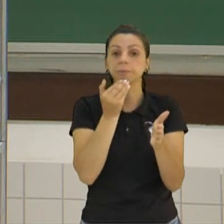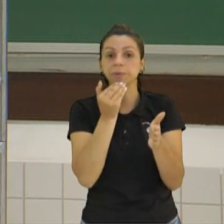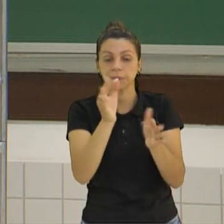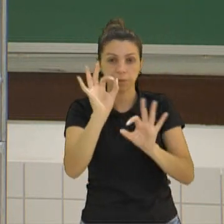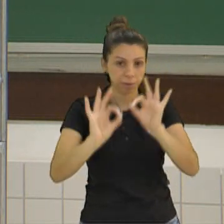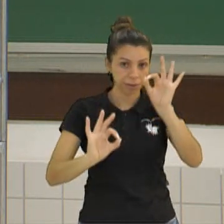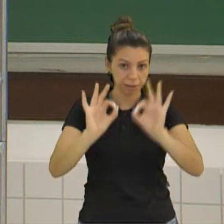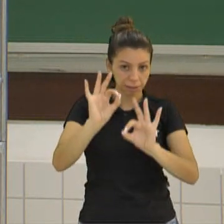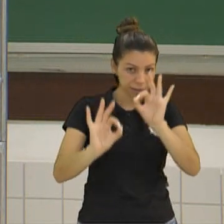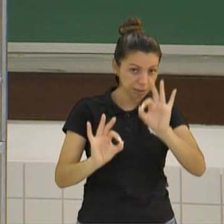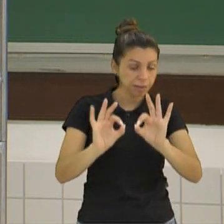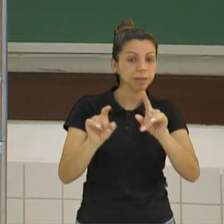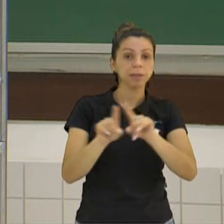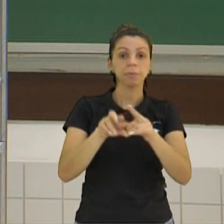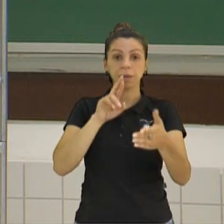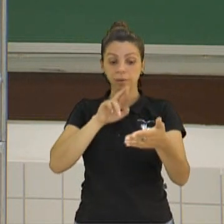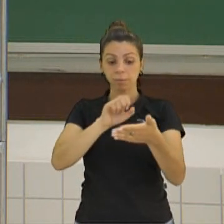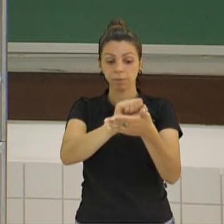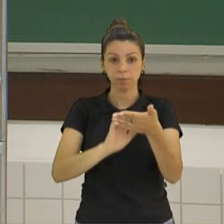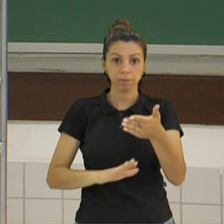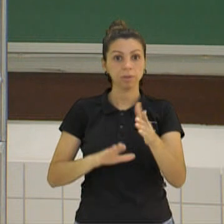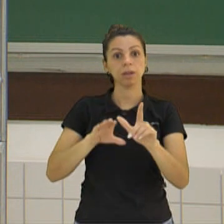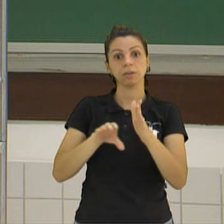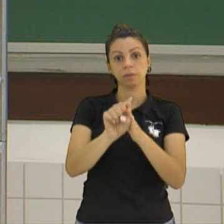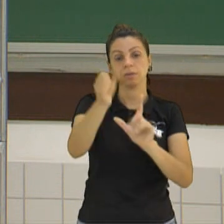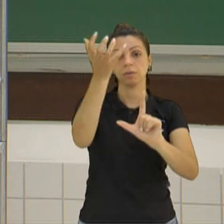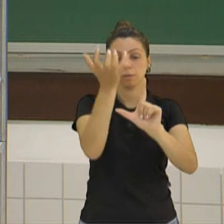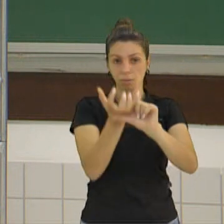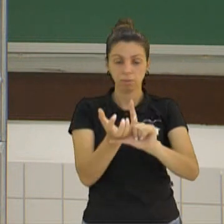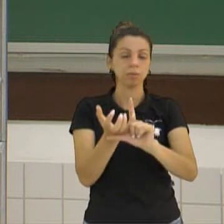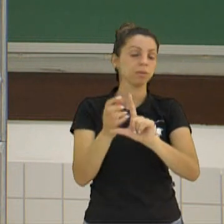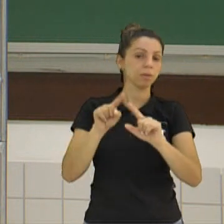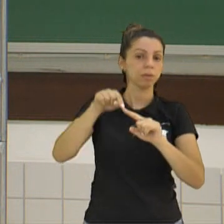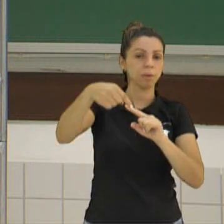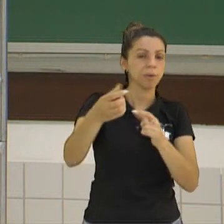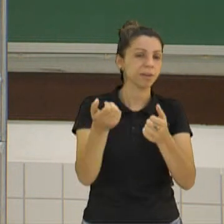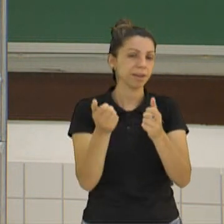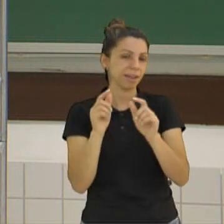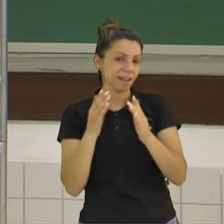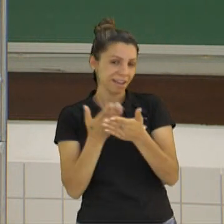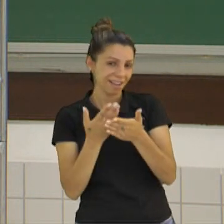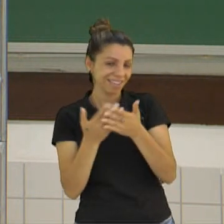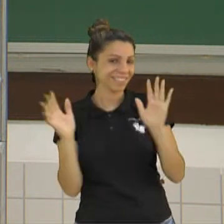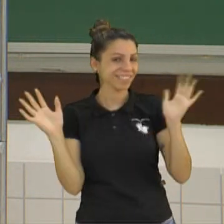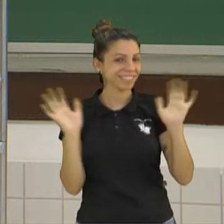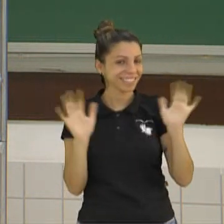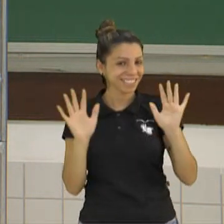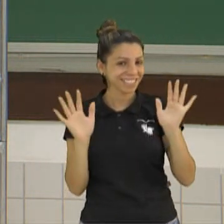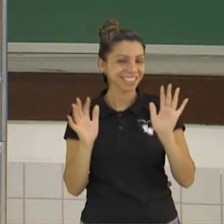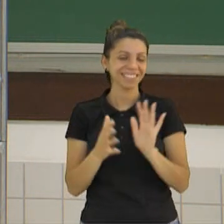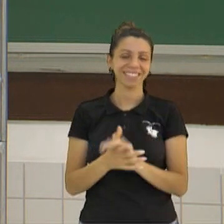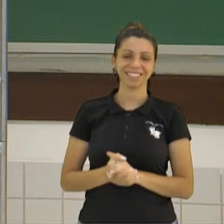ordem, faça as atividades do Google Classroom, deixa tudo preparado e eu te espero na próxima aula. Até lá!